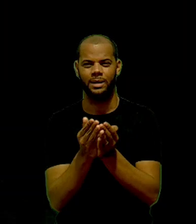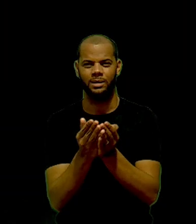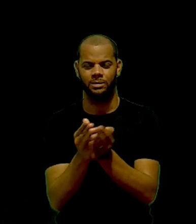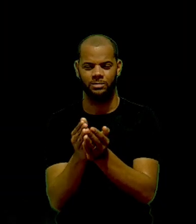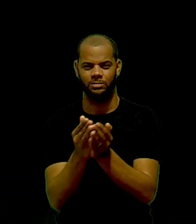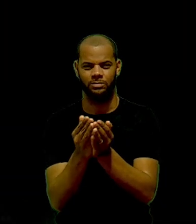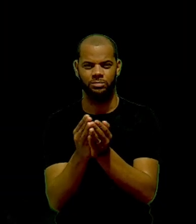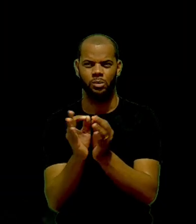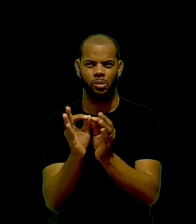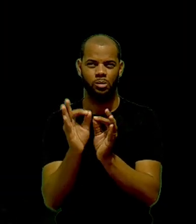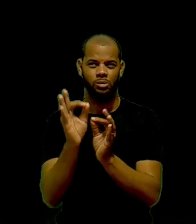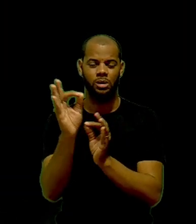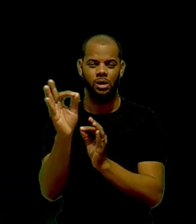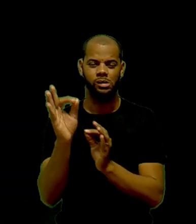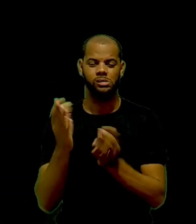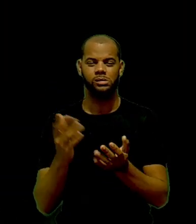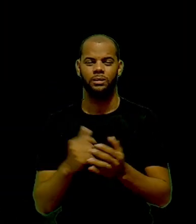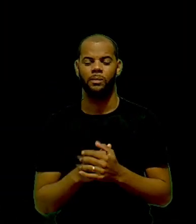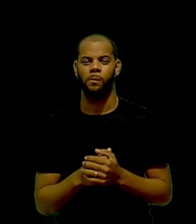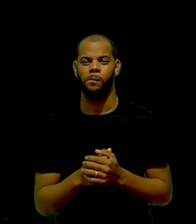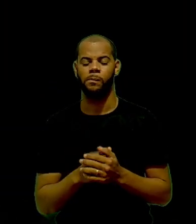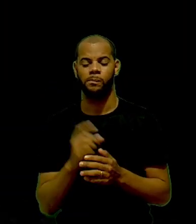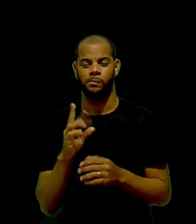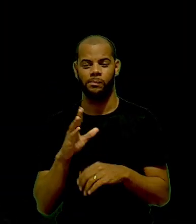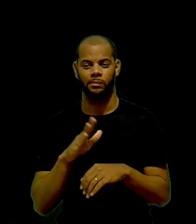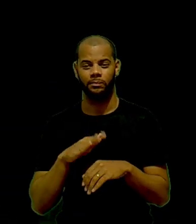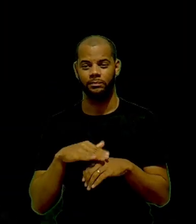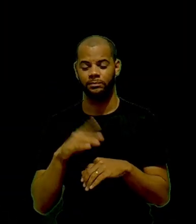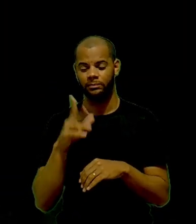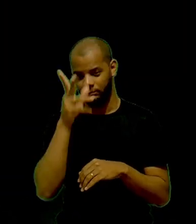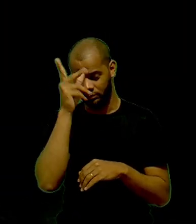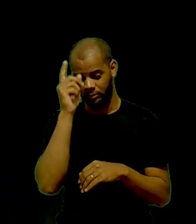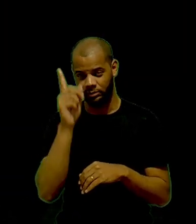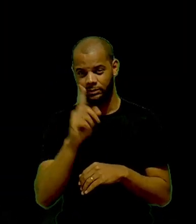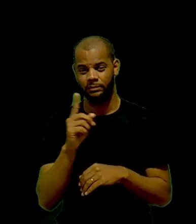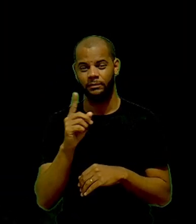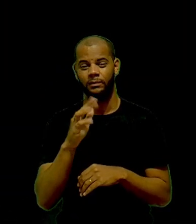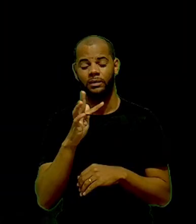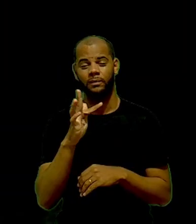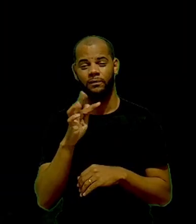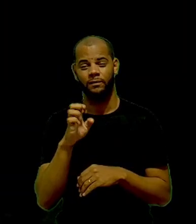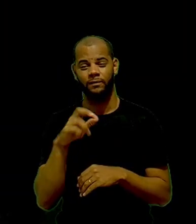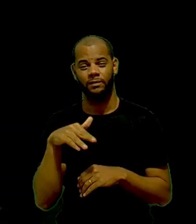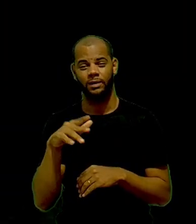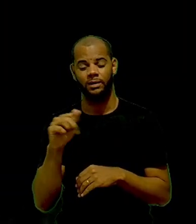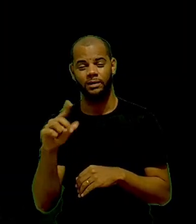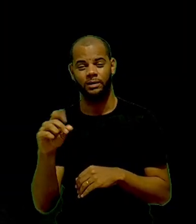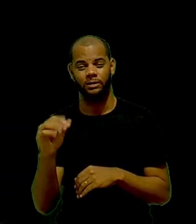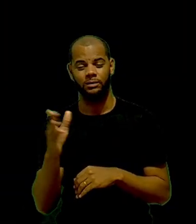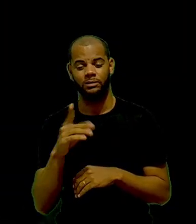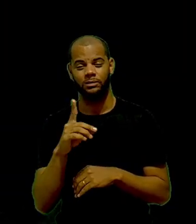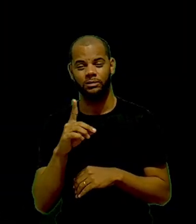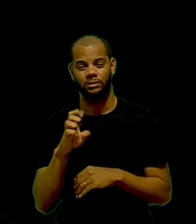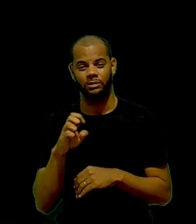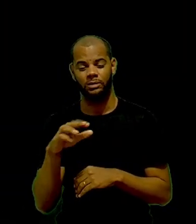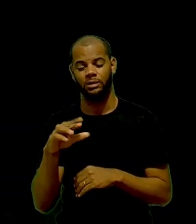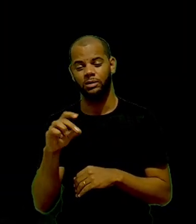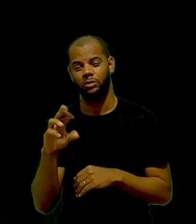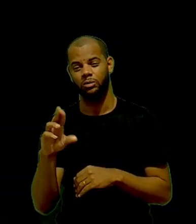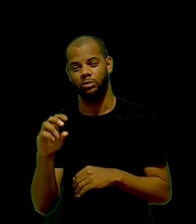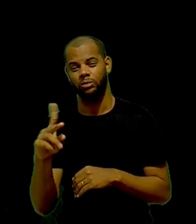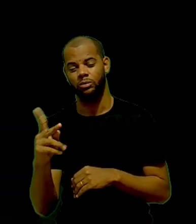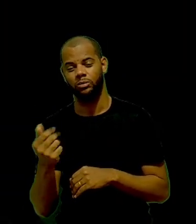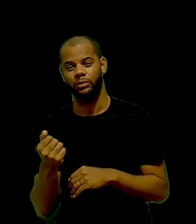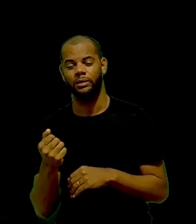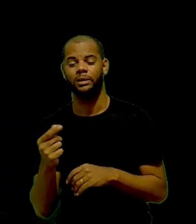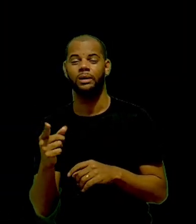comunidades isoladas. Não só na Amazônia, também em Fernão de Noronha, tem vários locais onde não tem acesso à